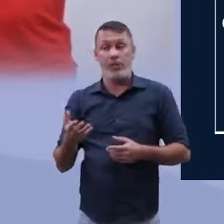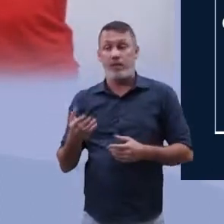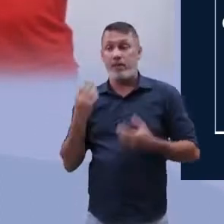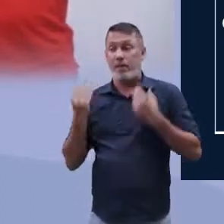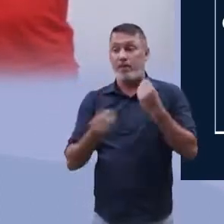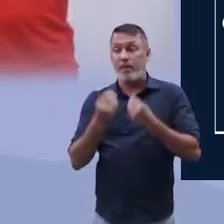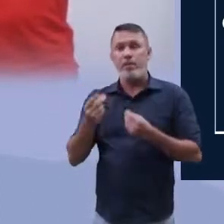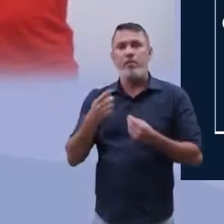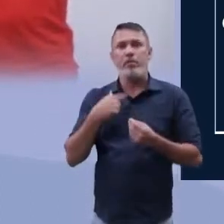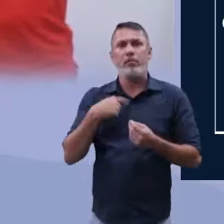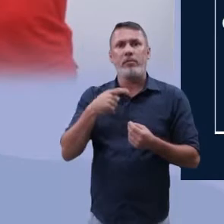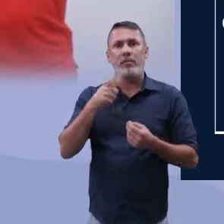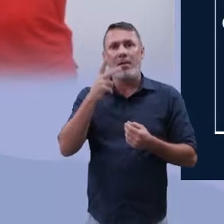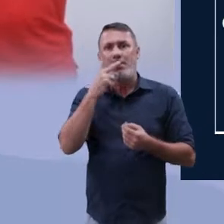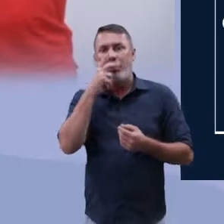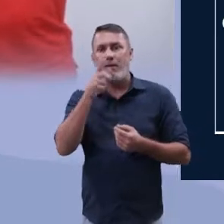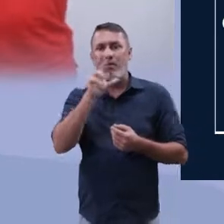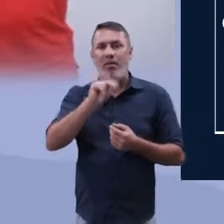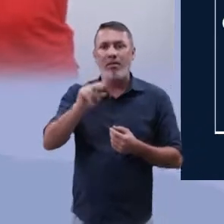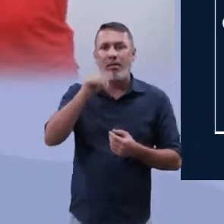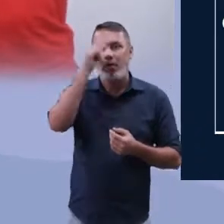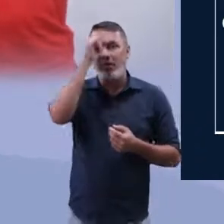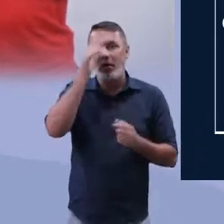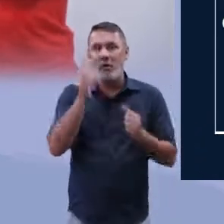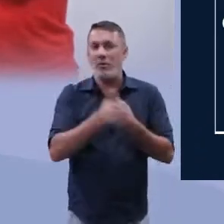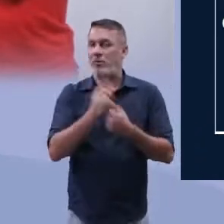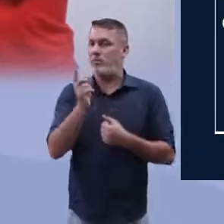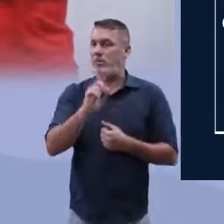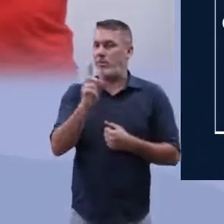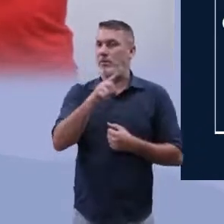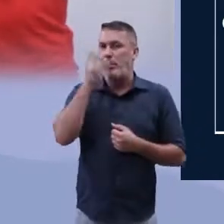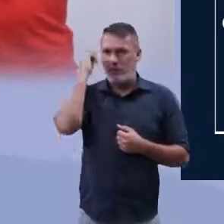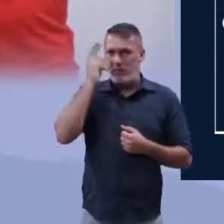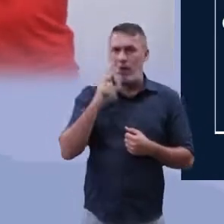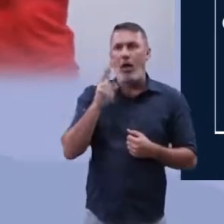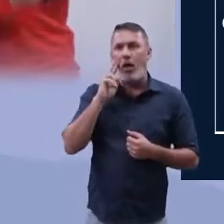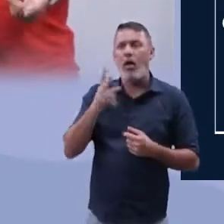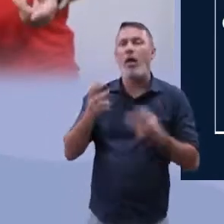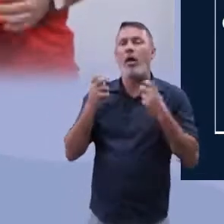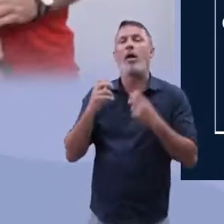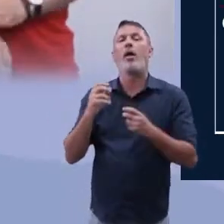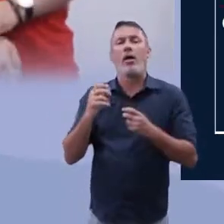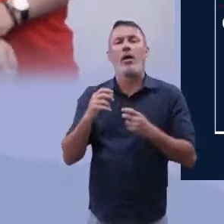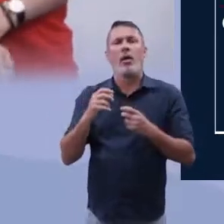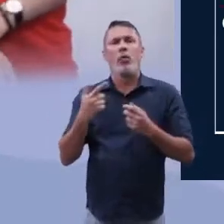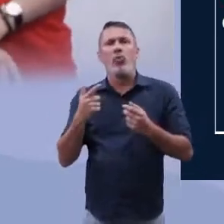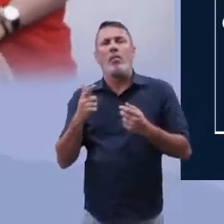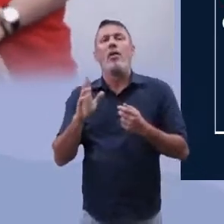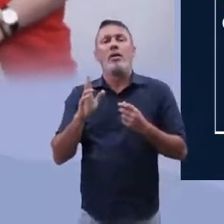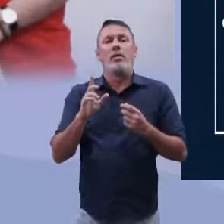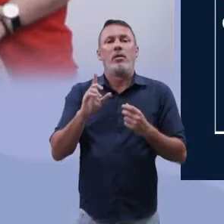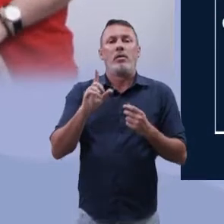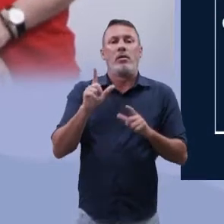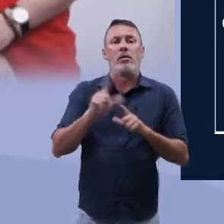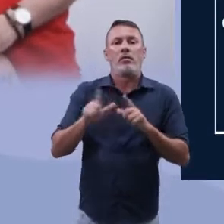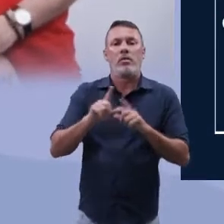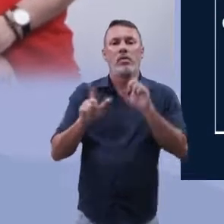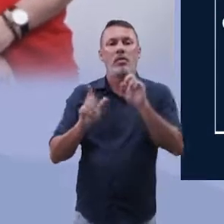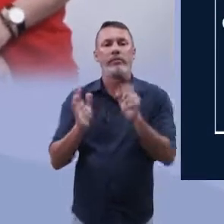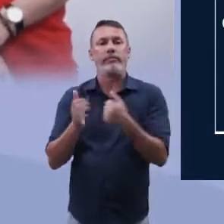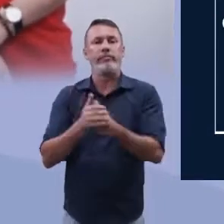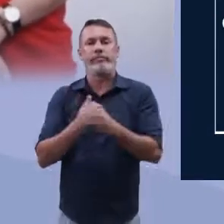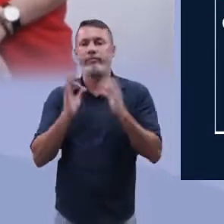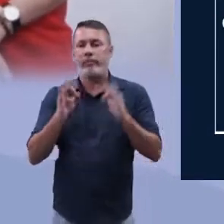aí, ó. Olha só, tentando enganar vocês. Vocês não serão enganados de jeito nenhum. Então, ali está a nossa letra D, não é? I'm sorry, but